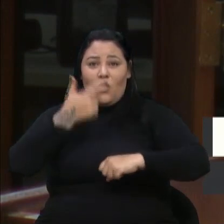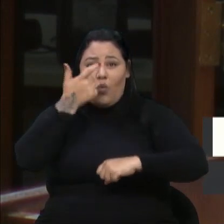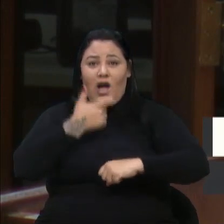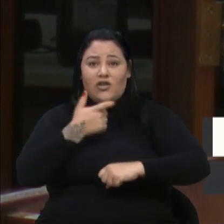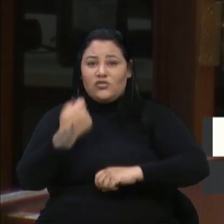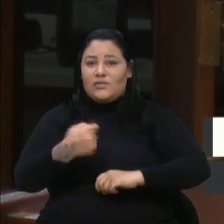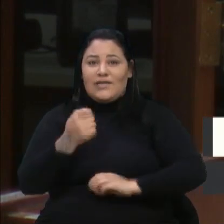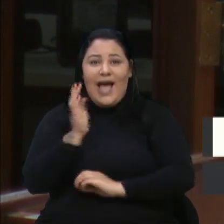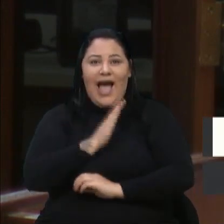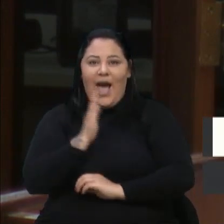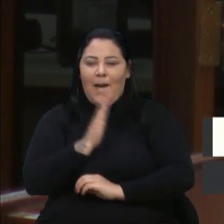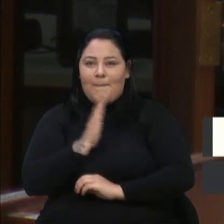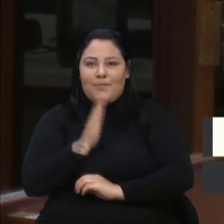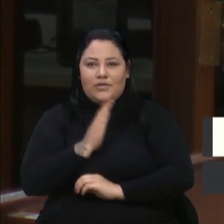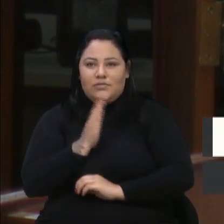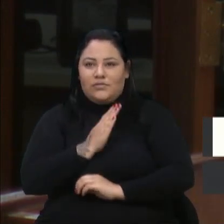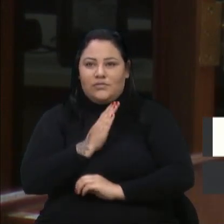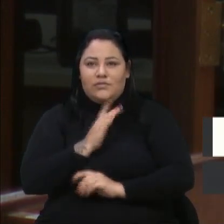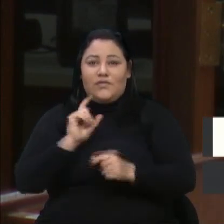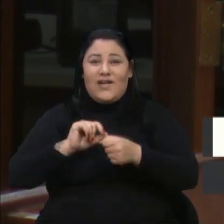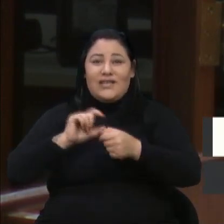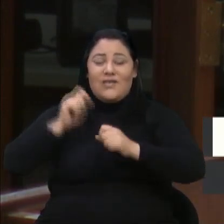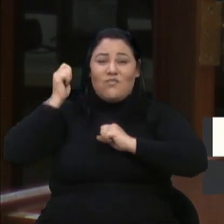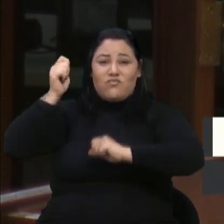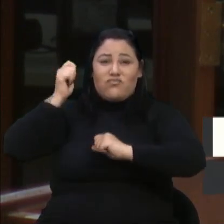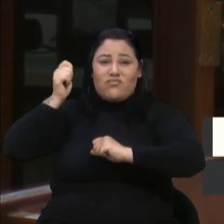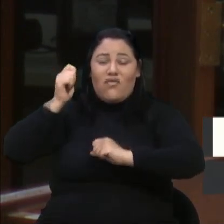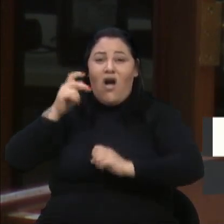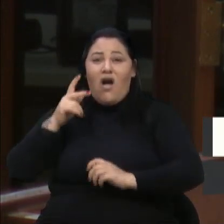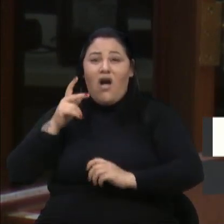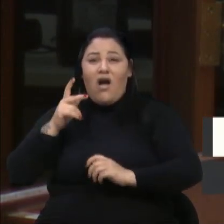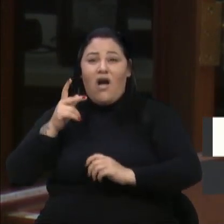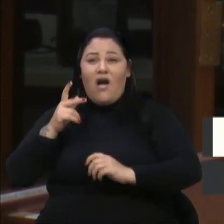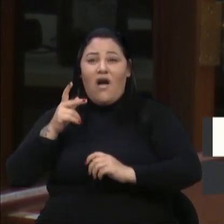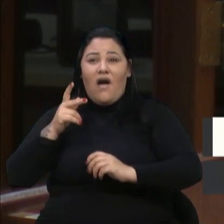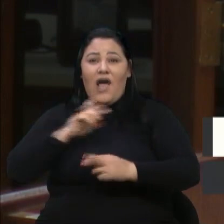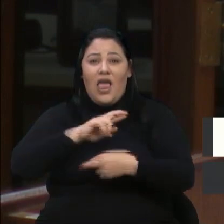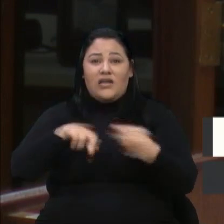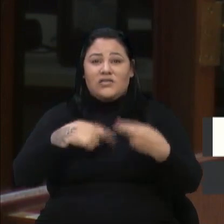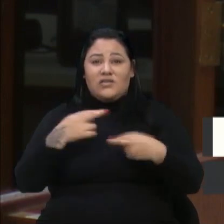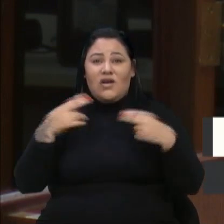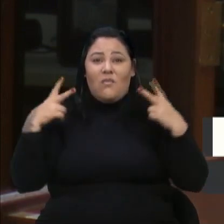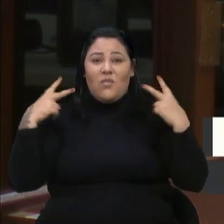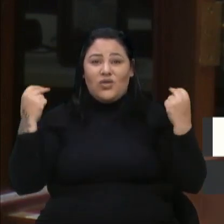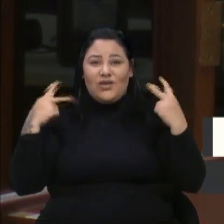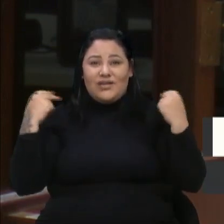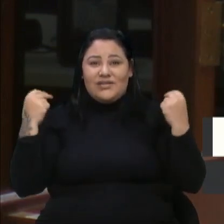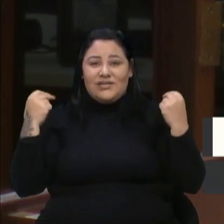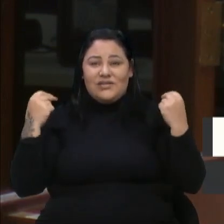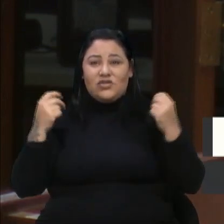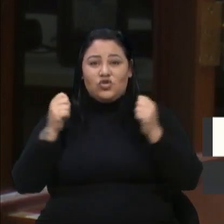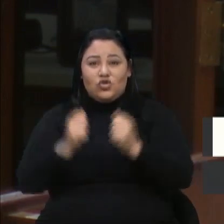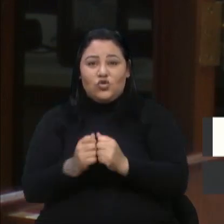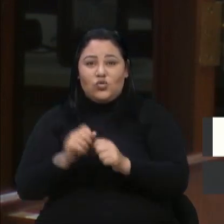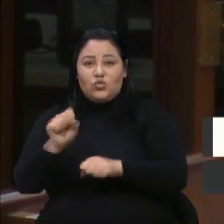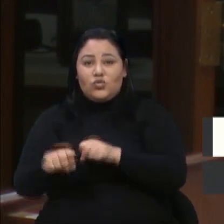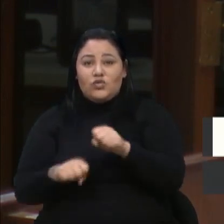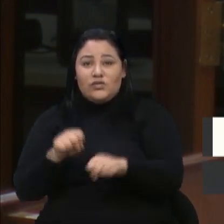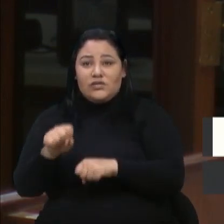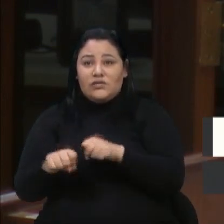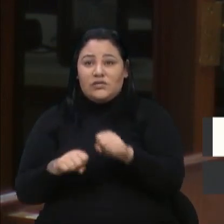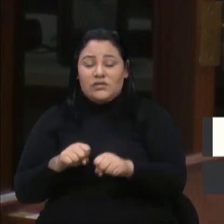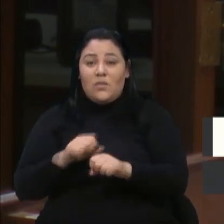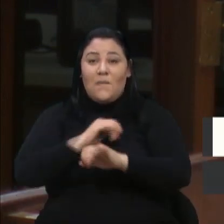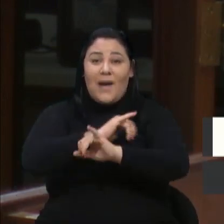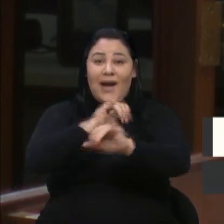de uma intervenção, de uma campanha mais forte com relação dos motoristas aos ciclistas. Uma